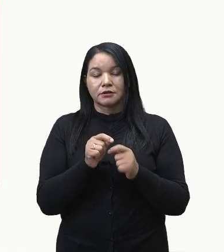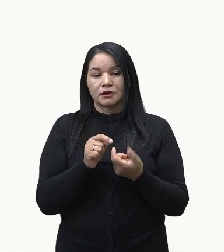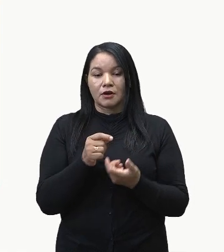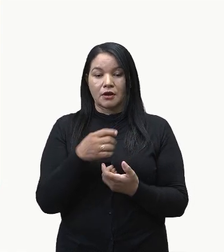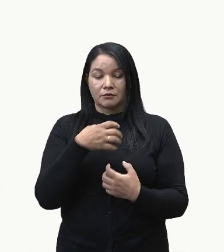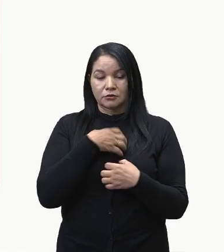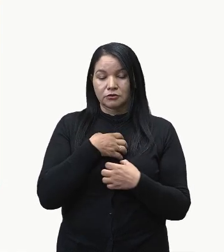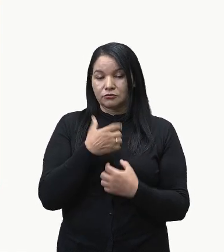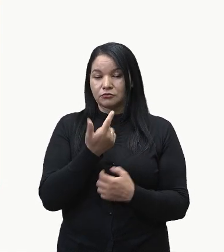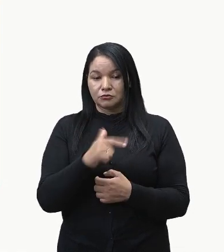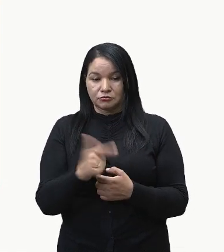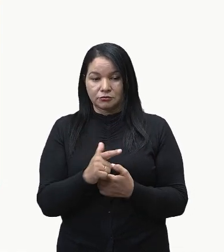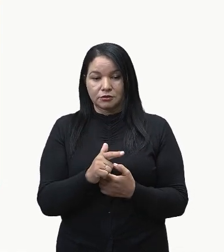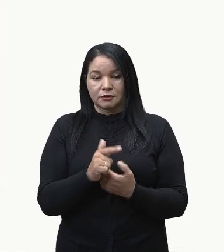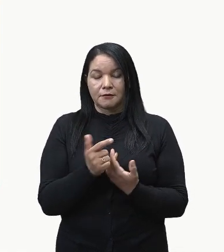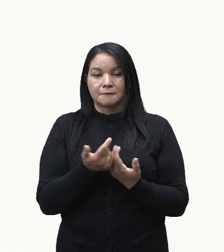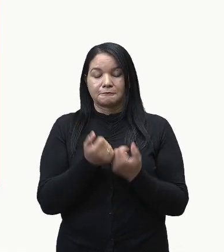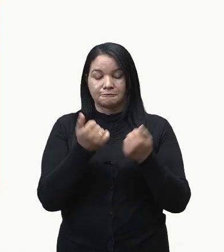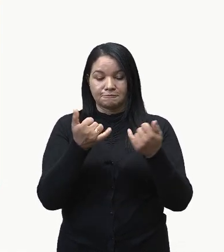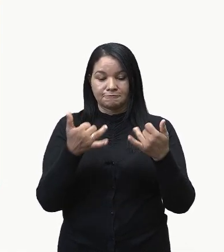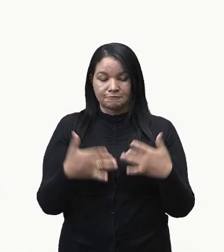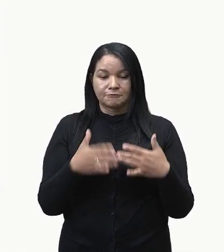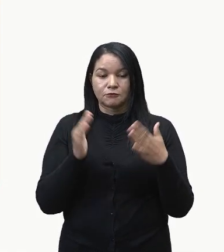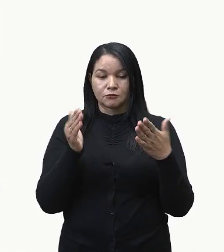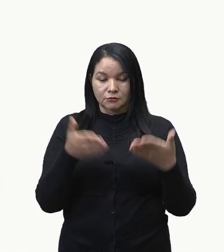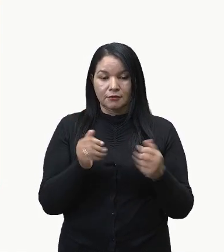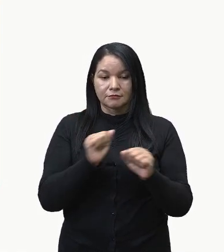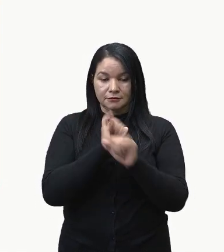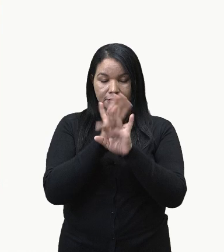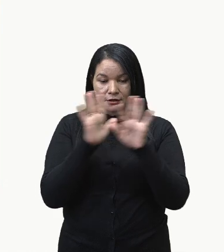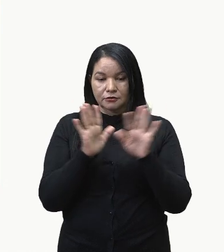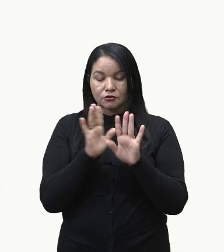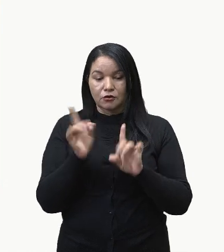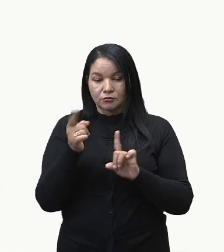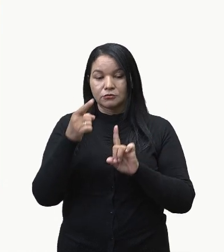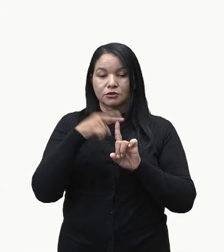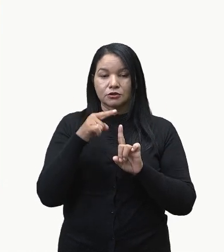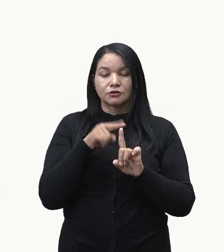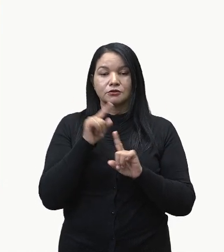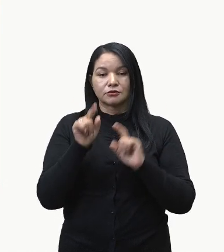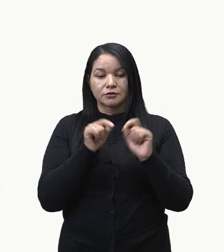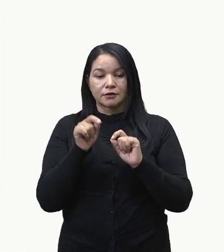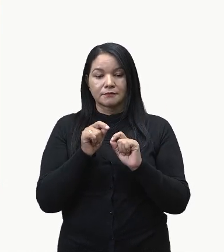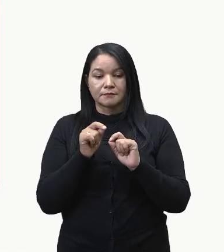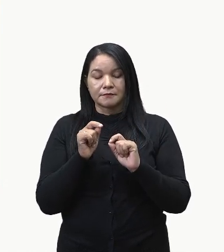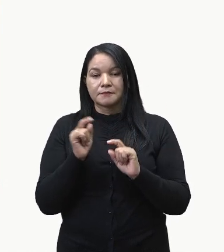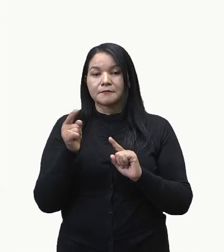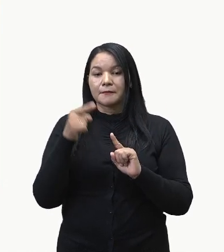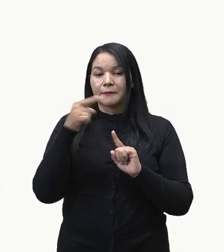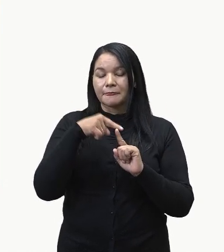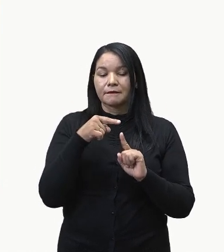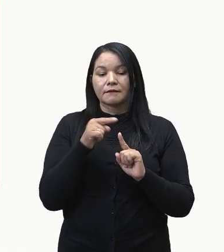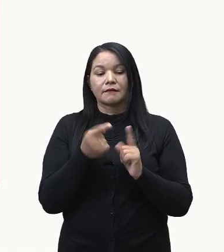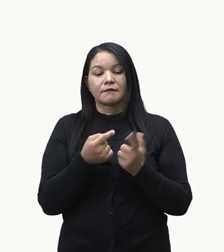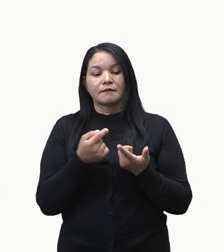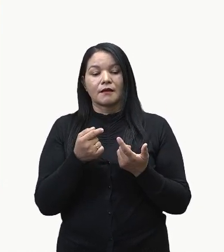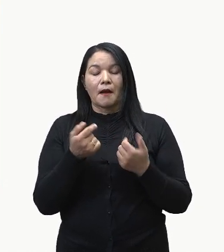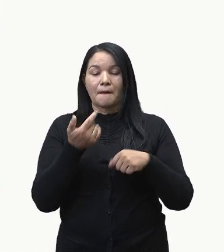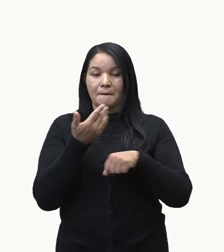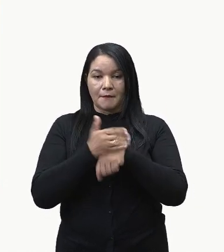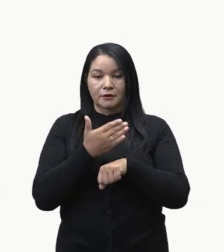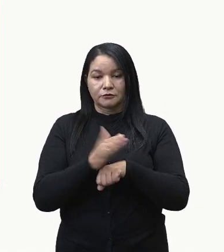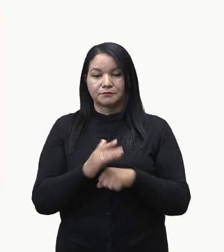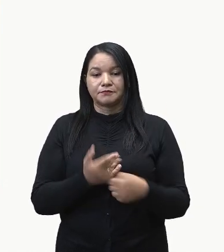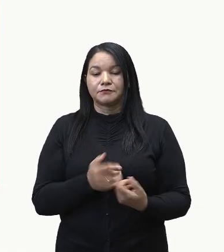de forma imparcial, de forma clara. O objetivo é ser prático. Em contrapartida, nós vamos ter